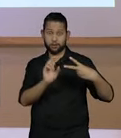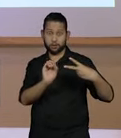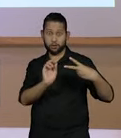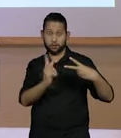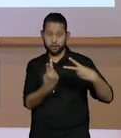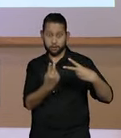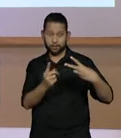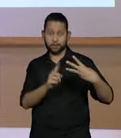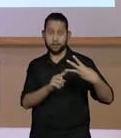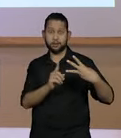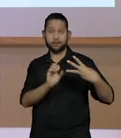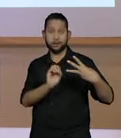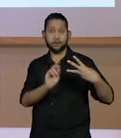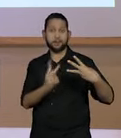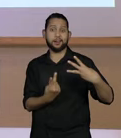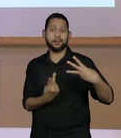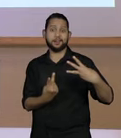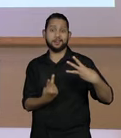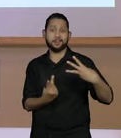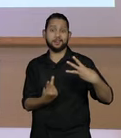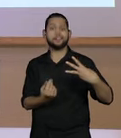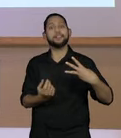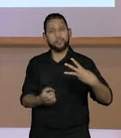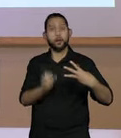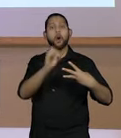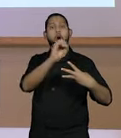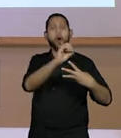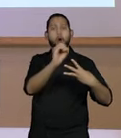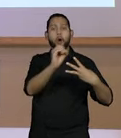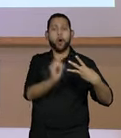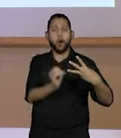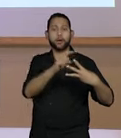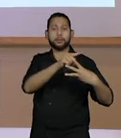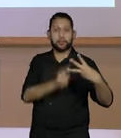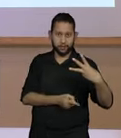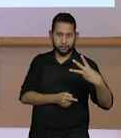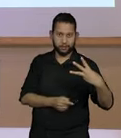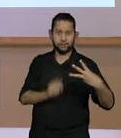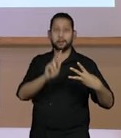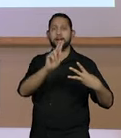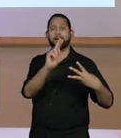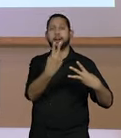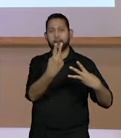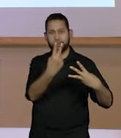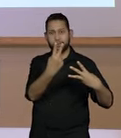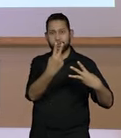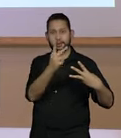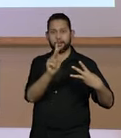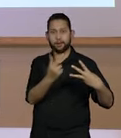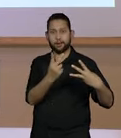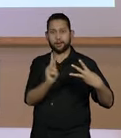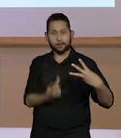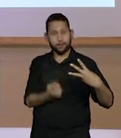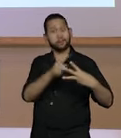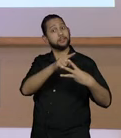ser multiplicado por 3, então nós temos 3 átomos de oxigênio,